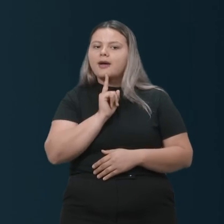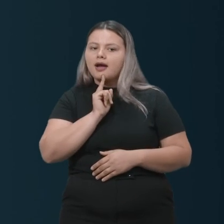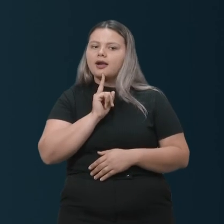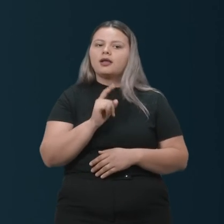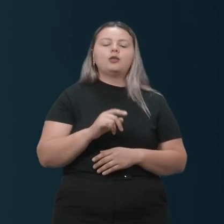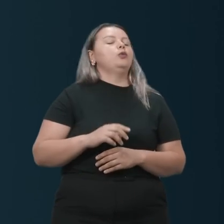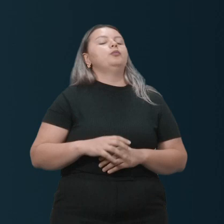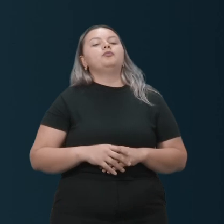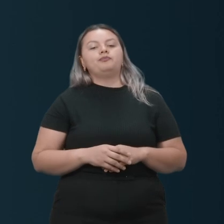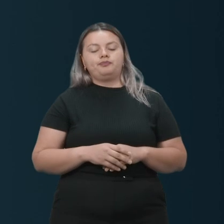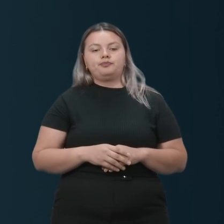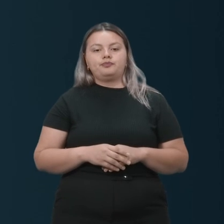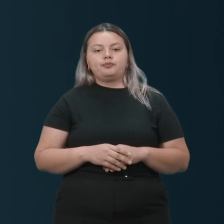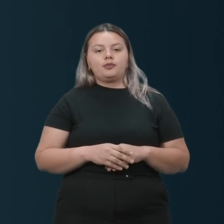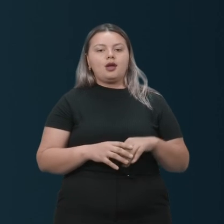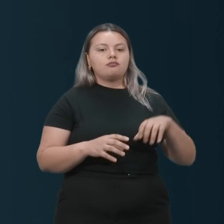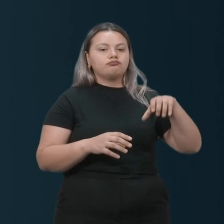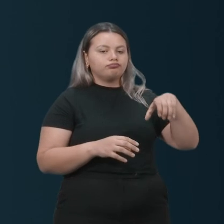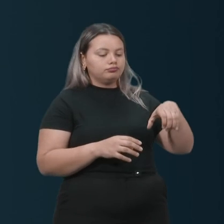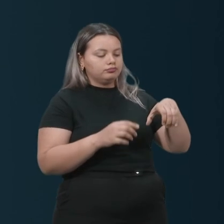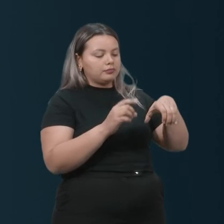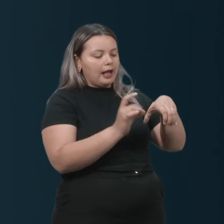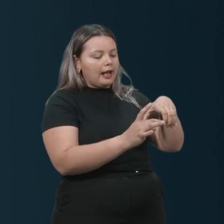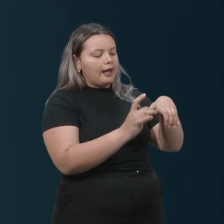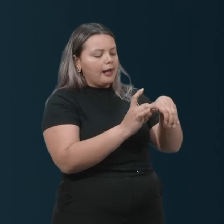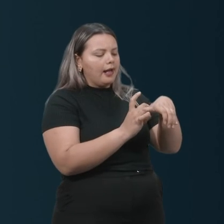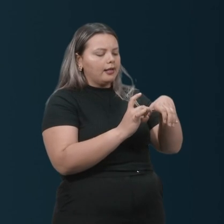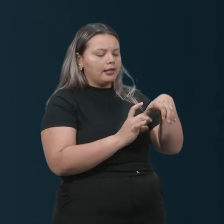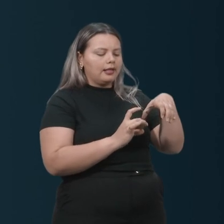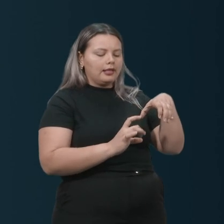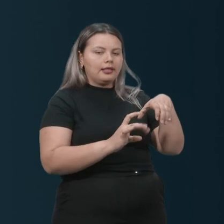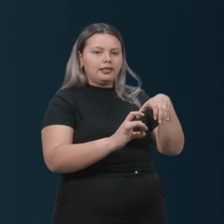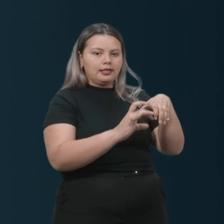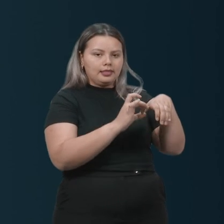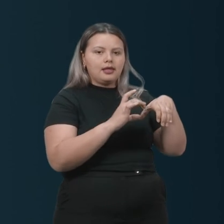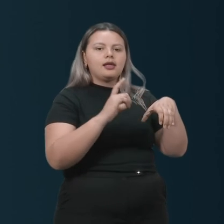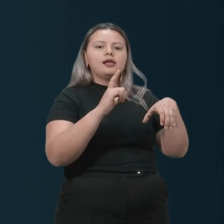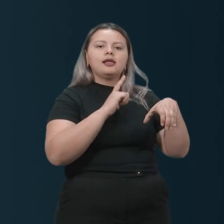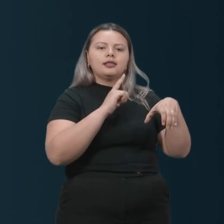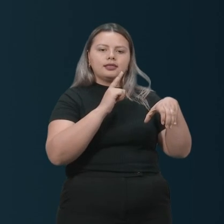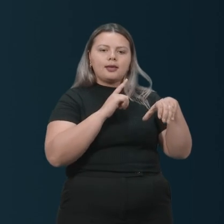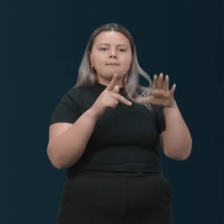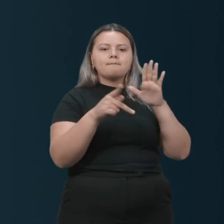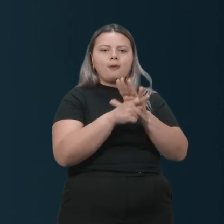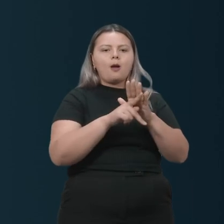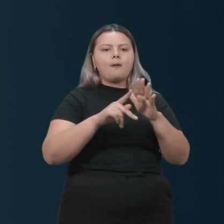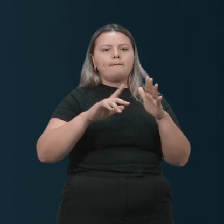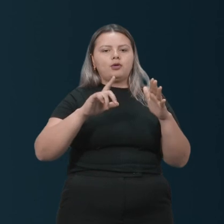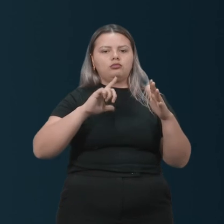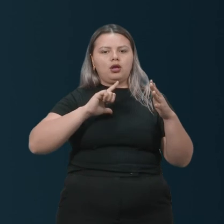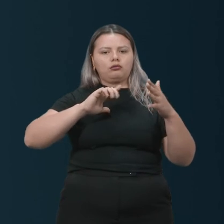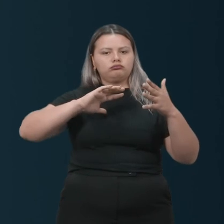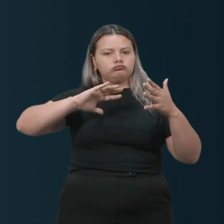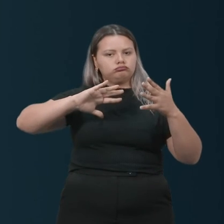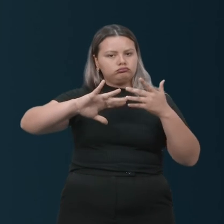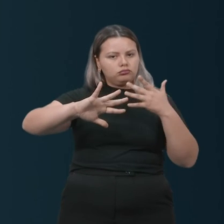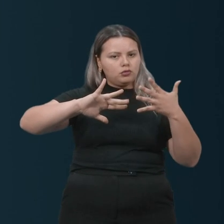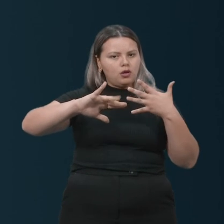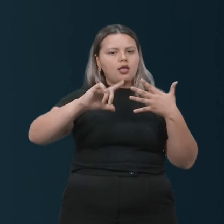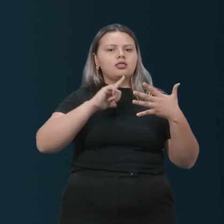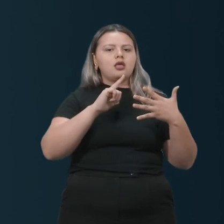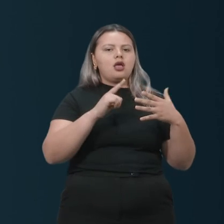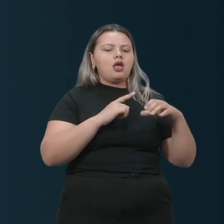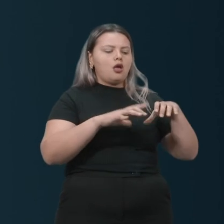do texto. Cada nervo é composto por diversos prolongamentos de neurônio, tanto que